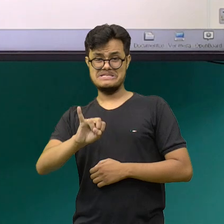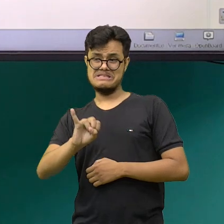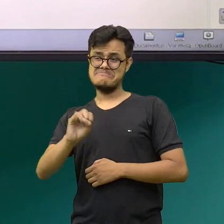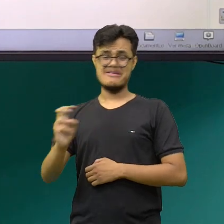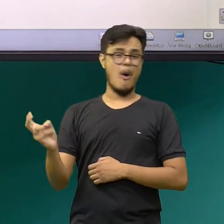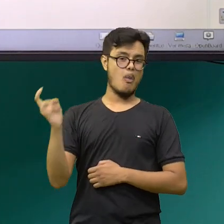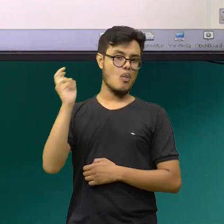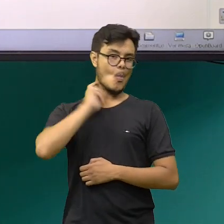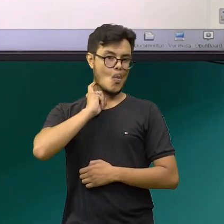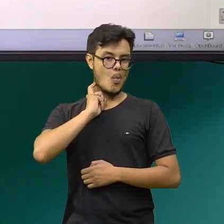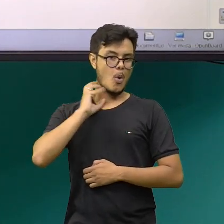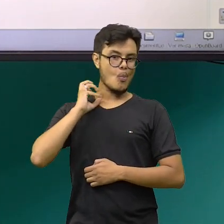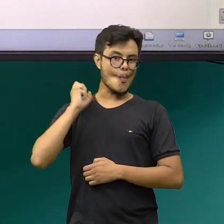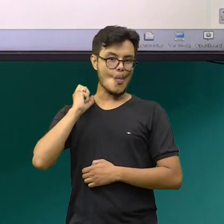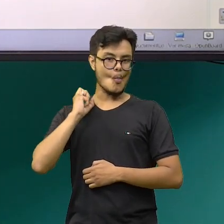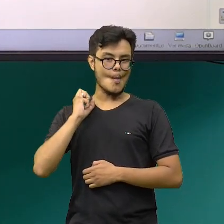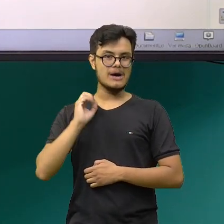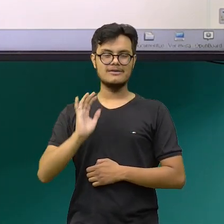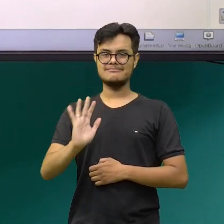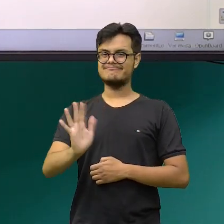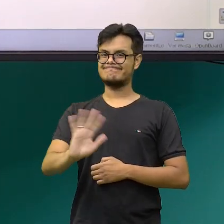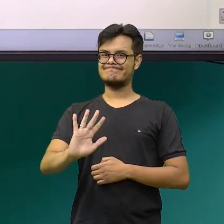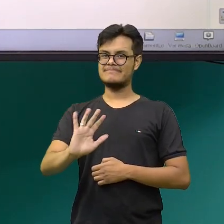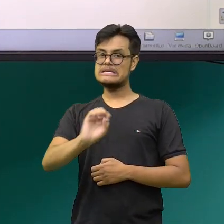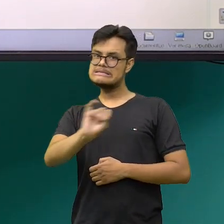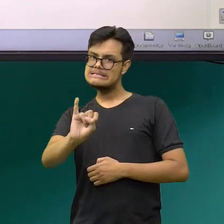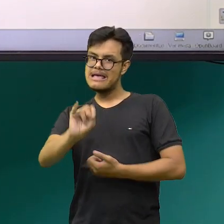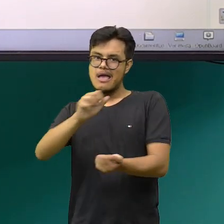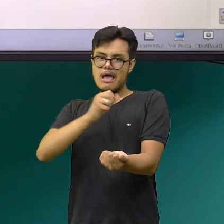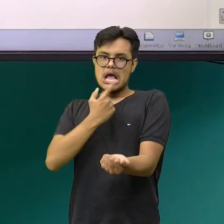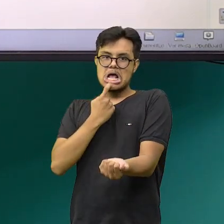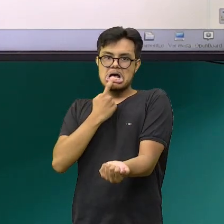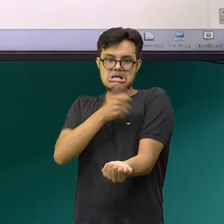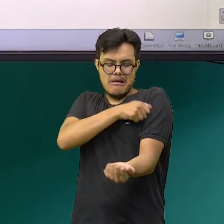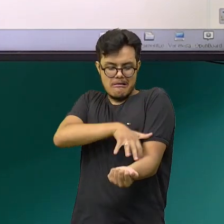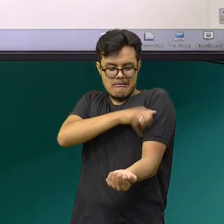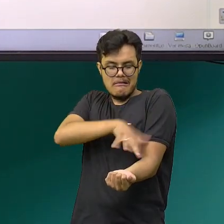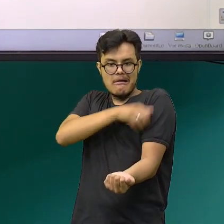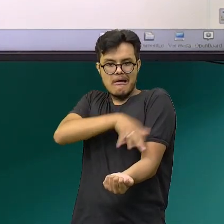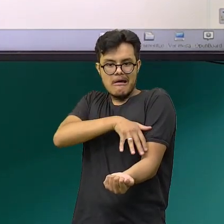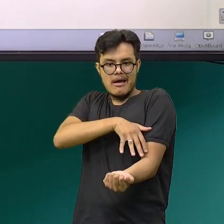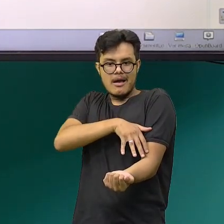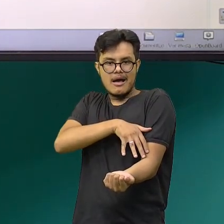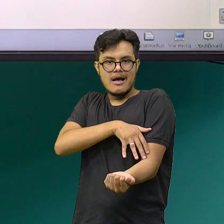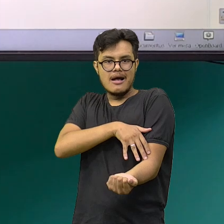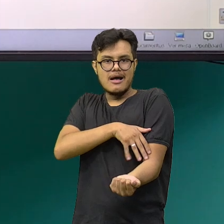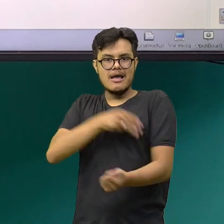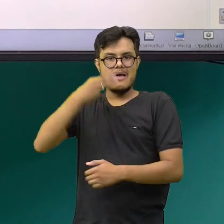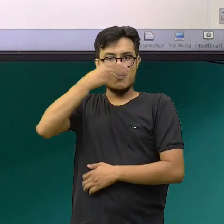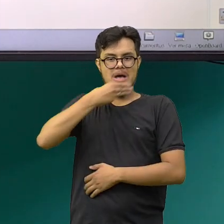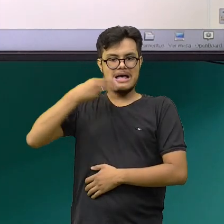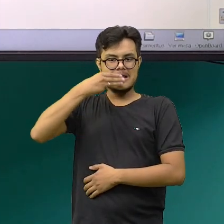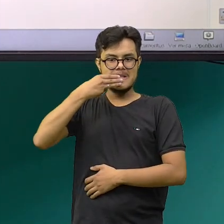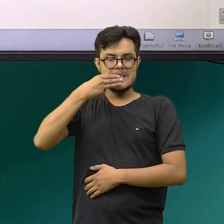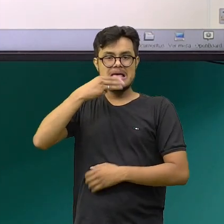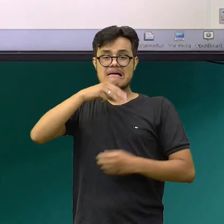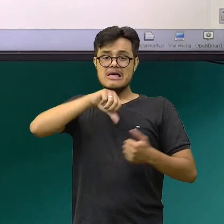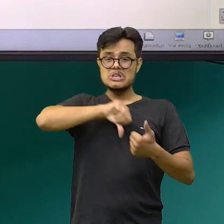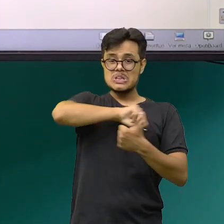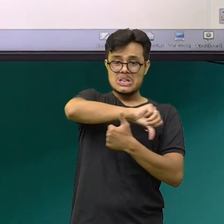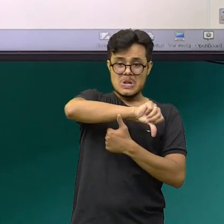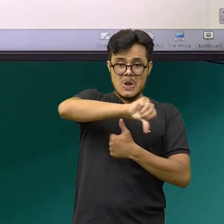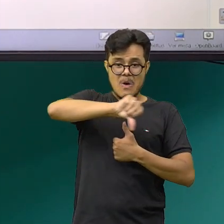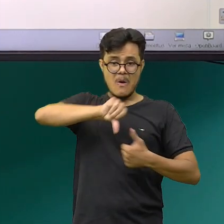mas, meu amigão, o sangue com excesso de açúcar, ele vai alterar a sua viscosidade, ele